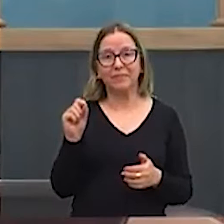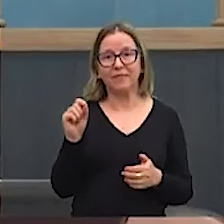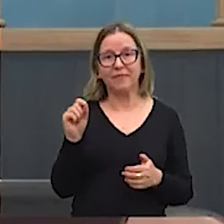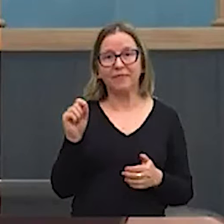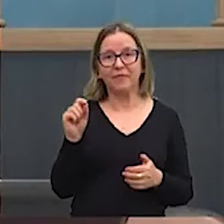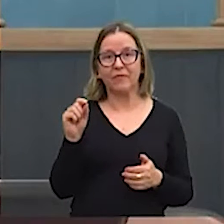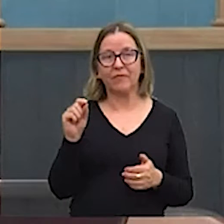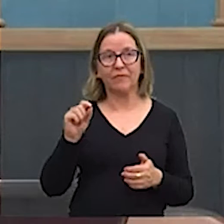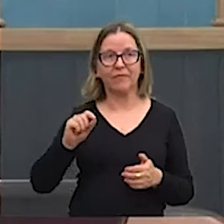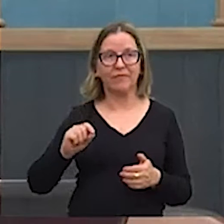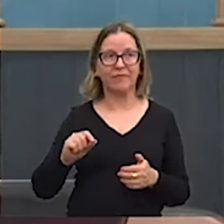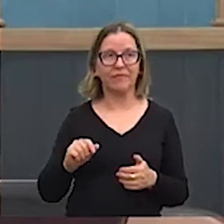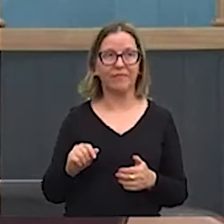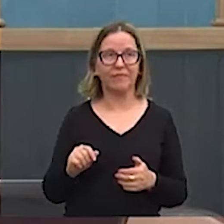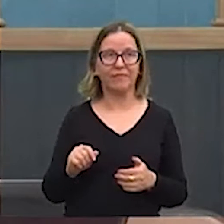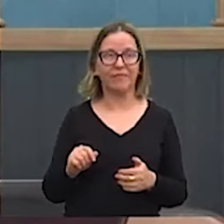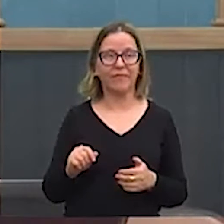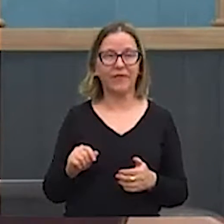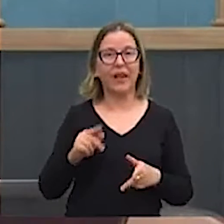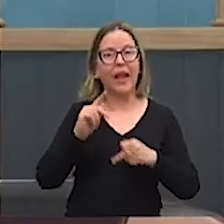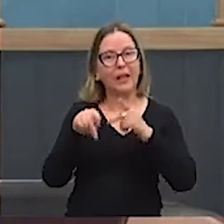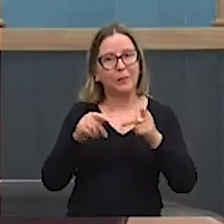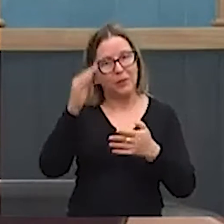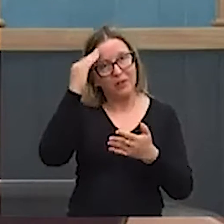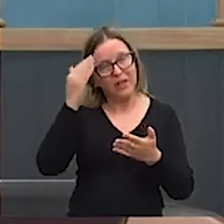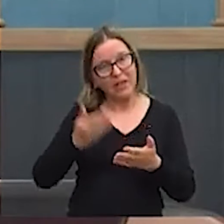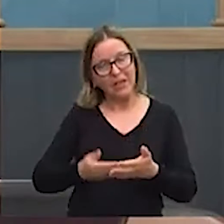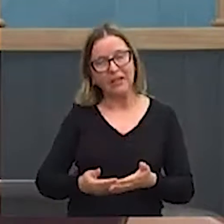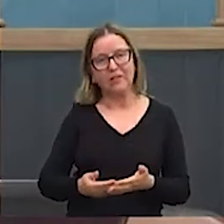Nosso de quem? Dos que creem.